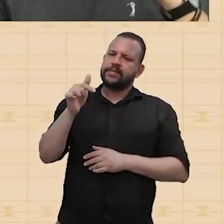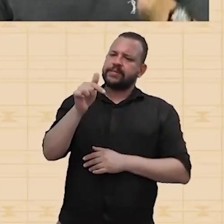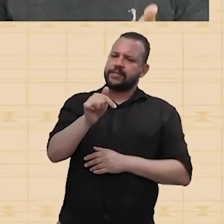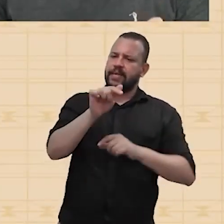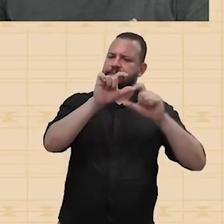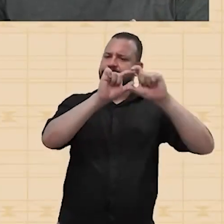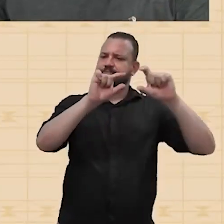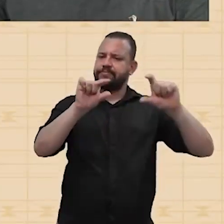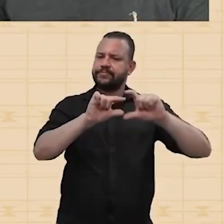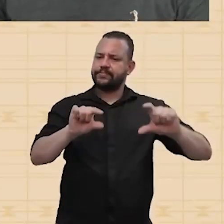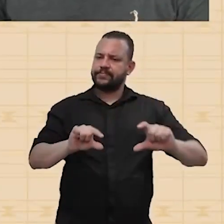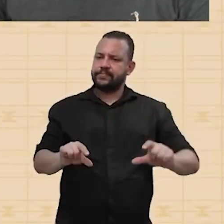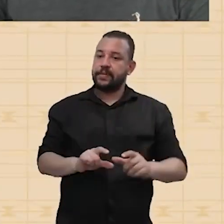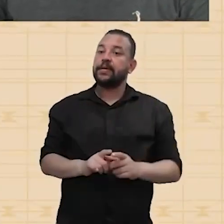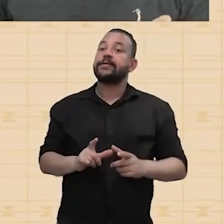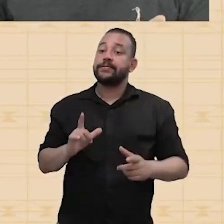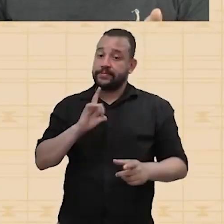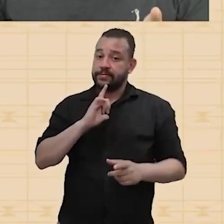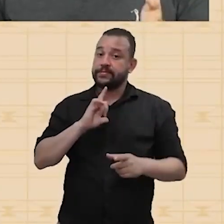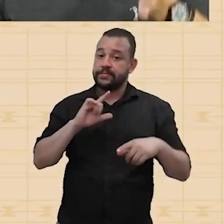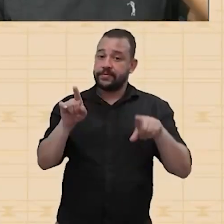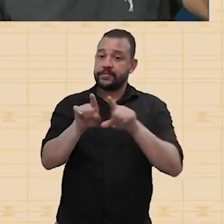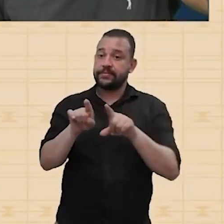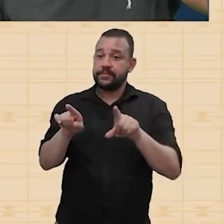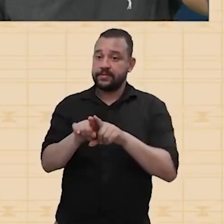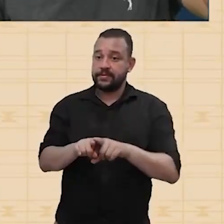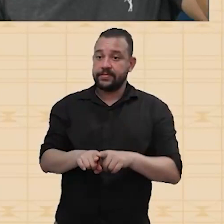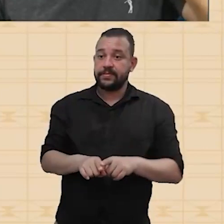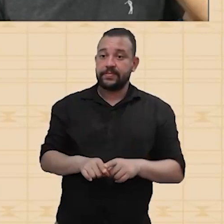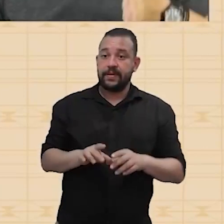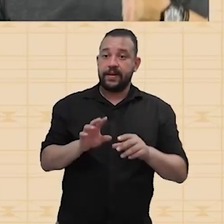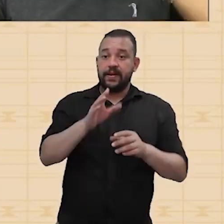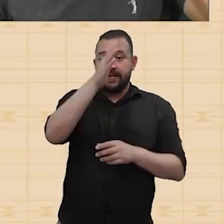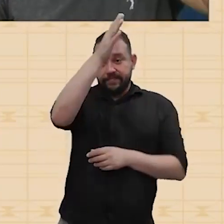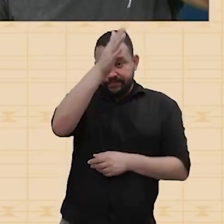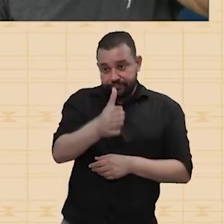horizontal. Só que nós temos também agora na